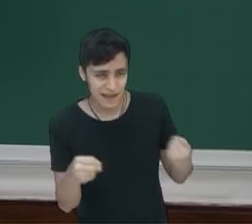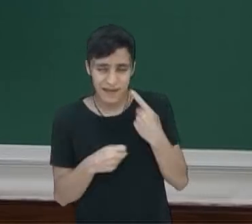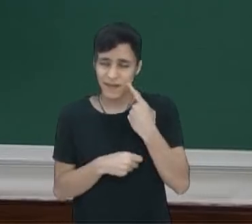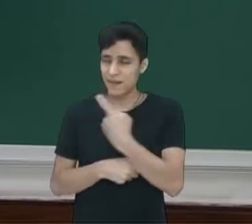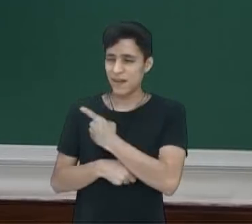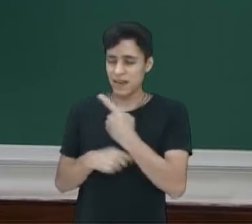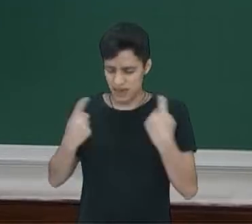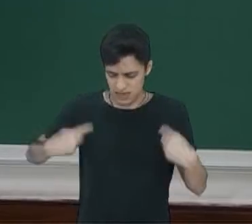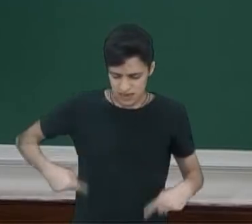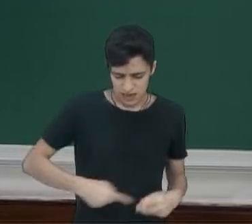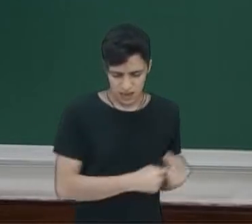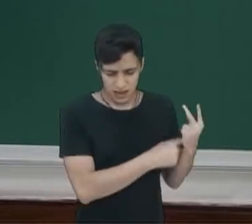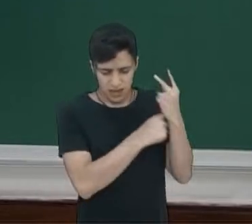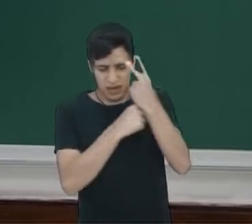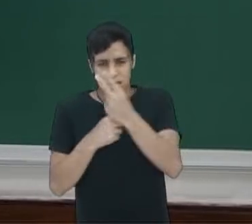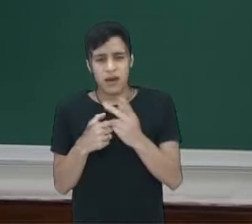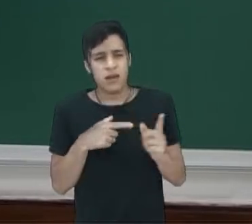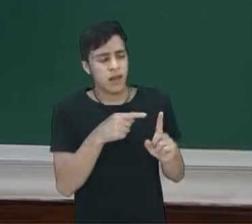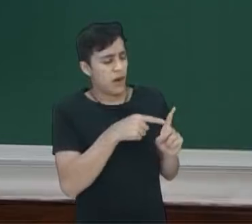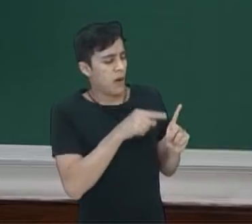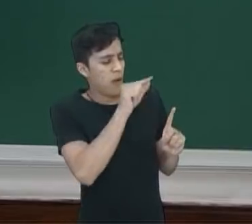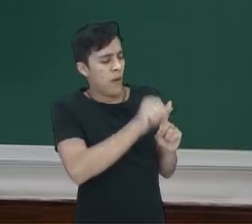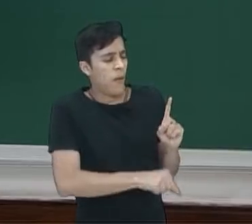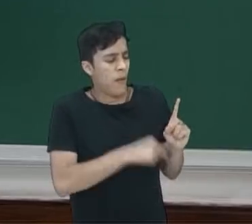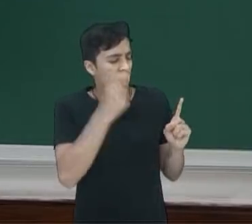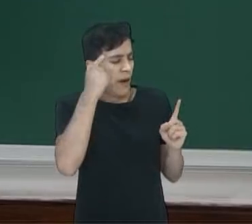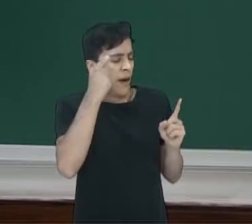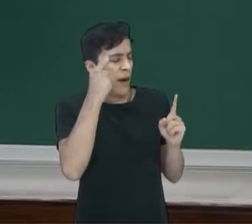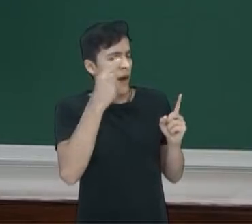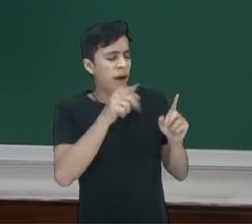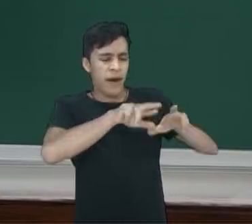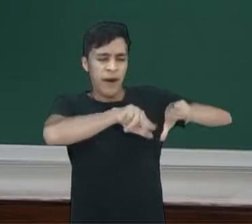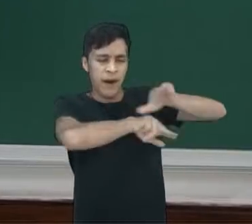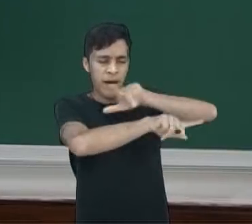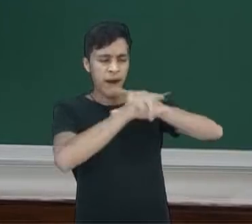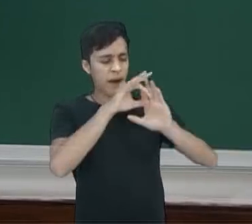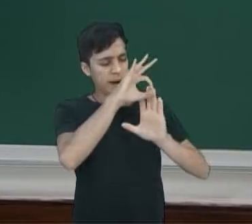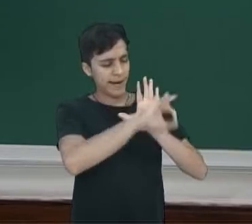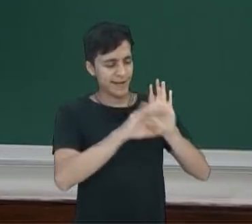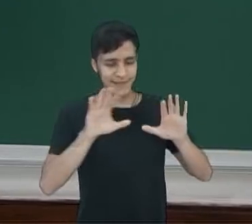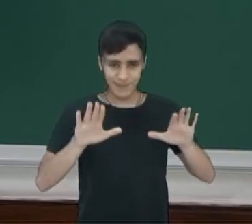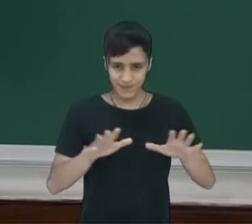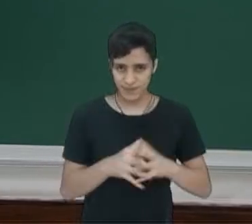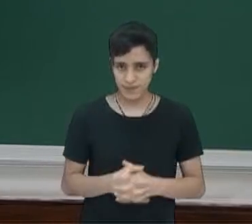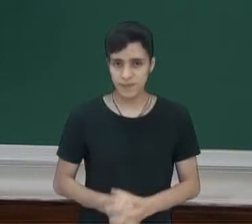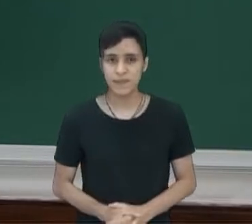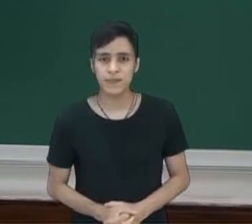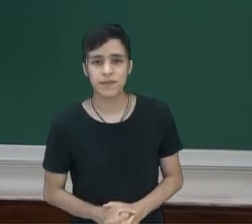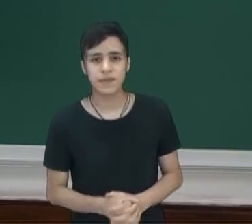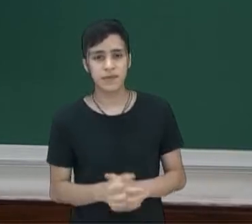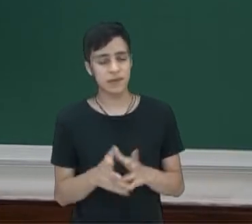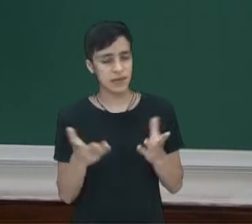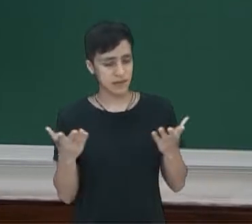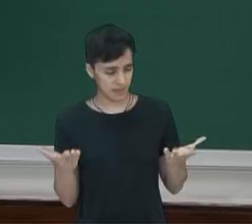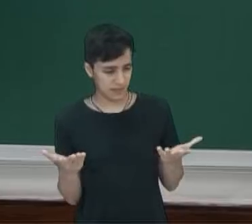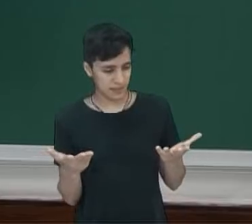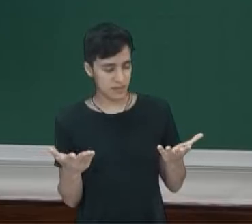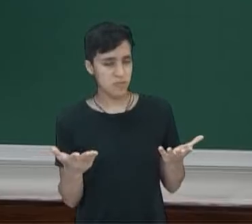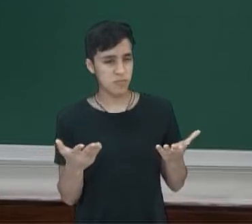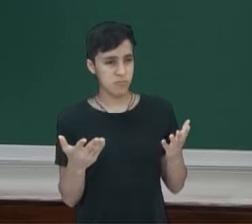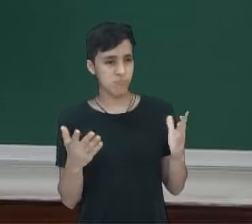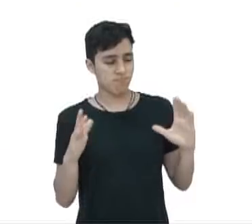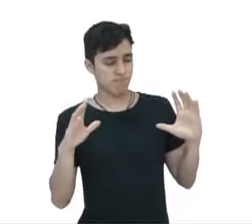organismo. Então, existem muitos tipos, formatos diferentes de células, né? Mas, quando elas se